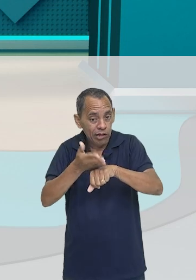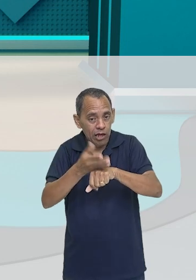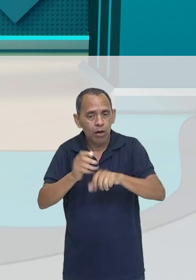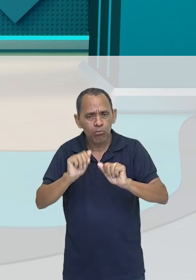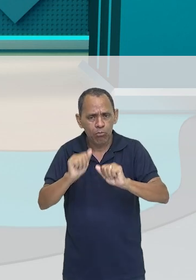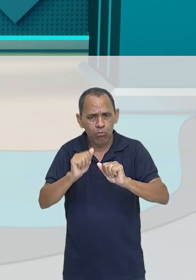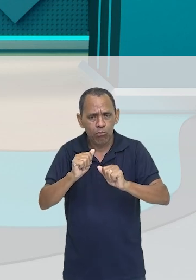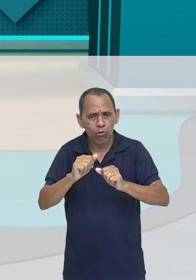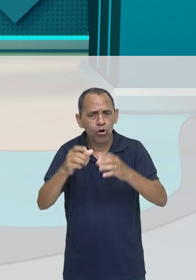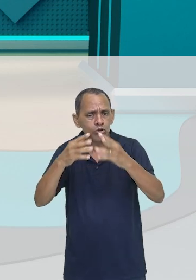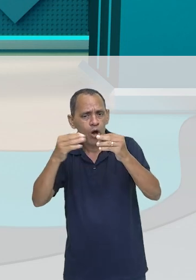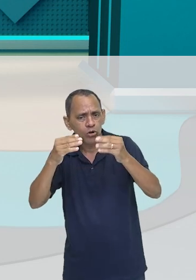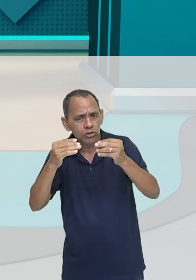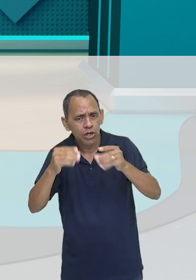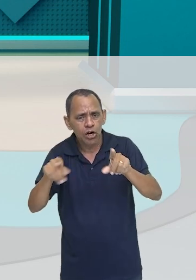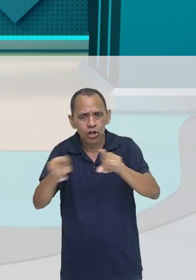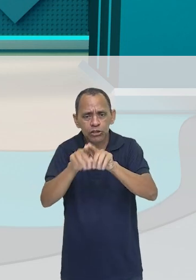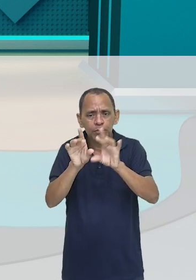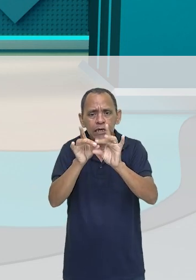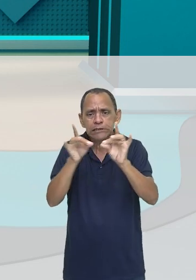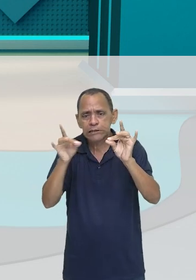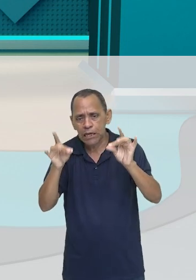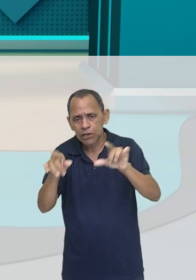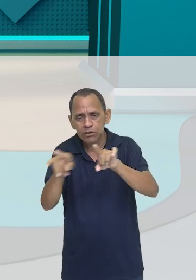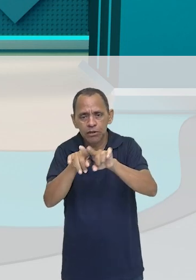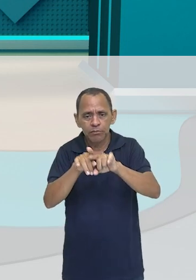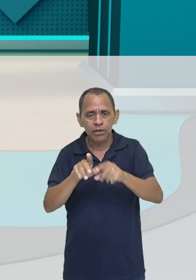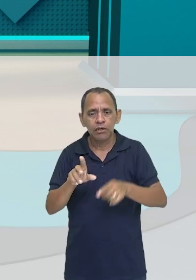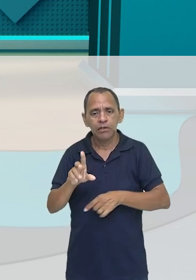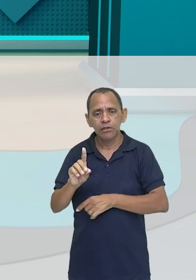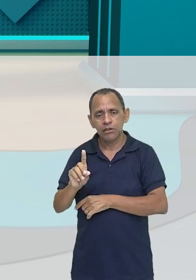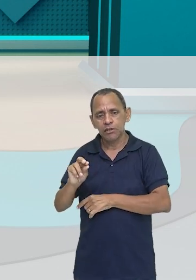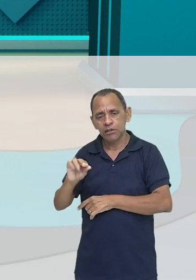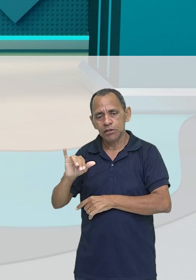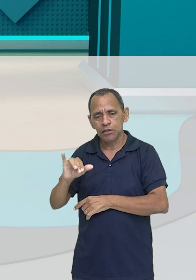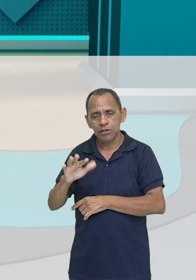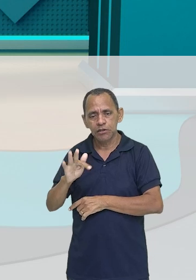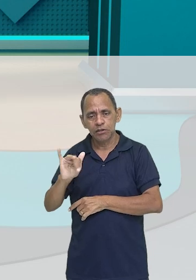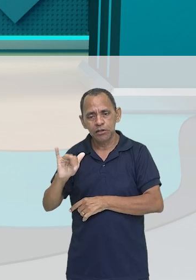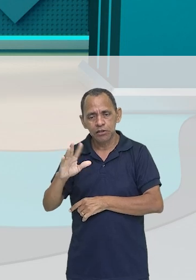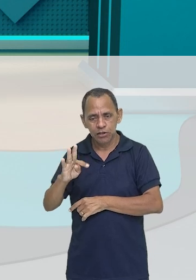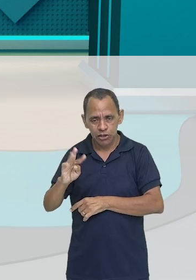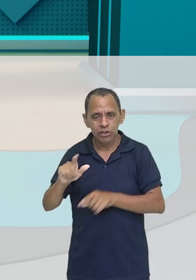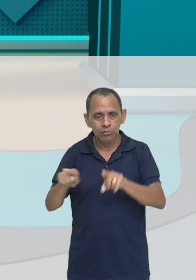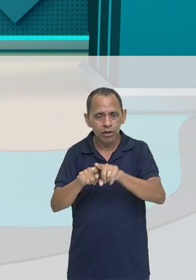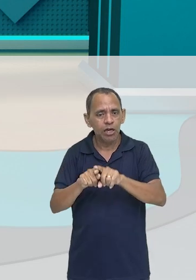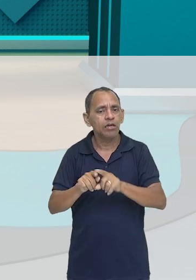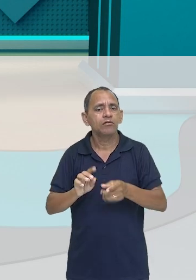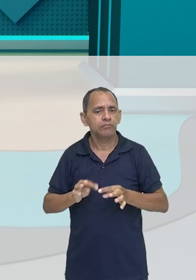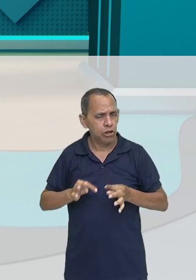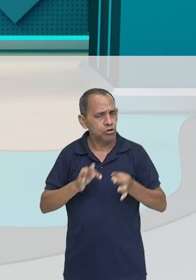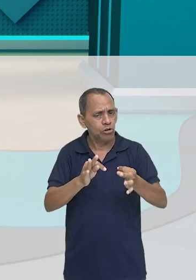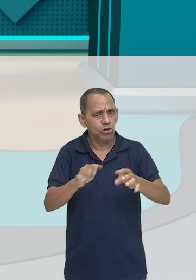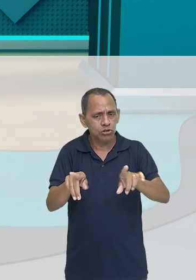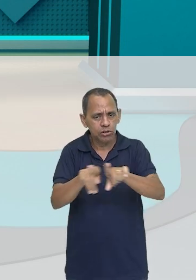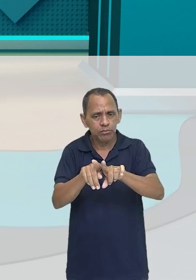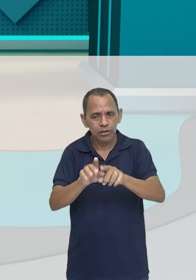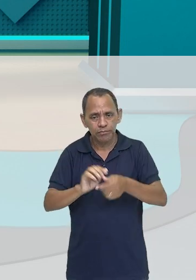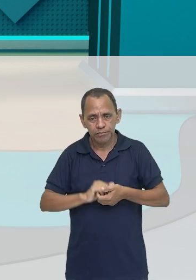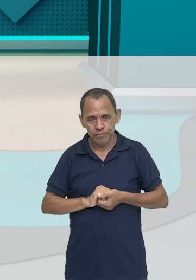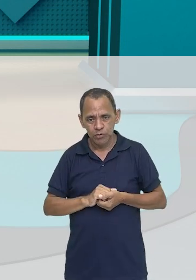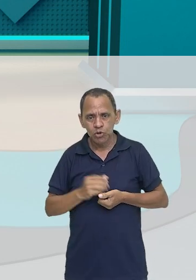algodão, sintético e dry fit. Os últimos, né, o dry fit é bem mais moderno, tá? E